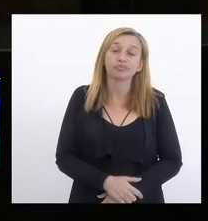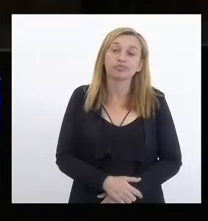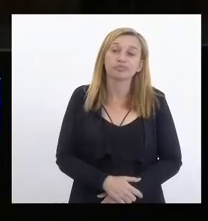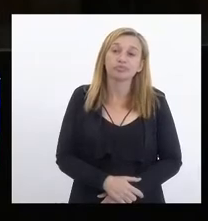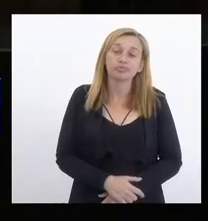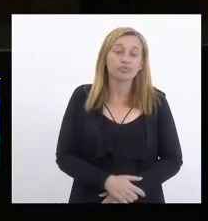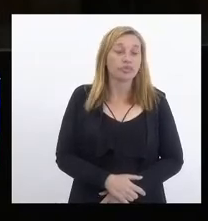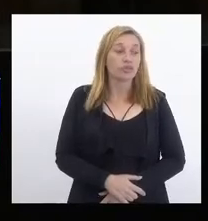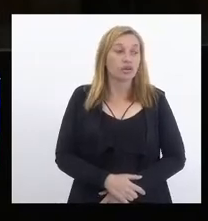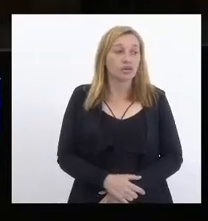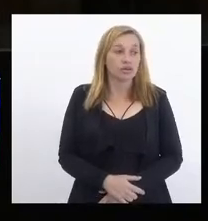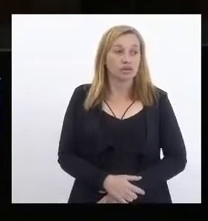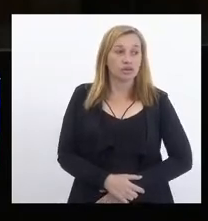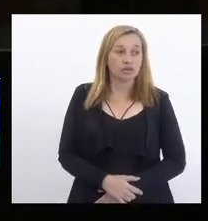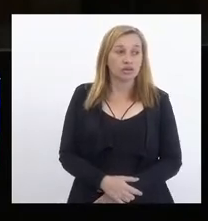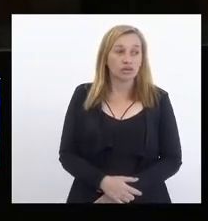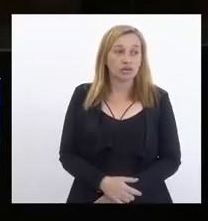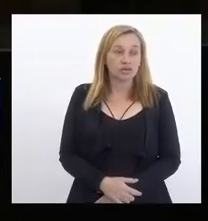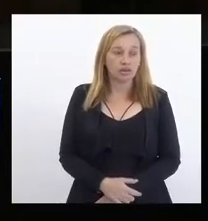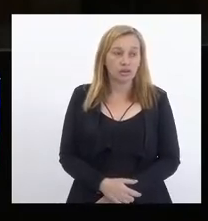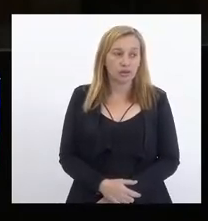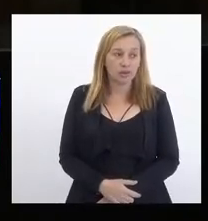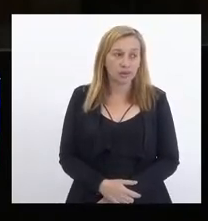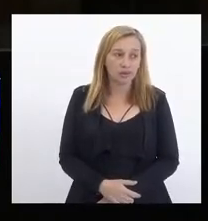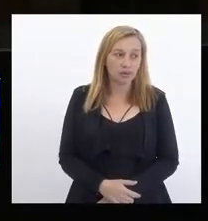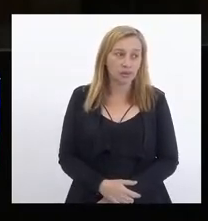por incrível que pareça, é